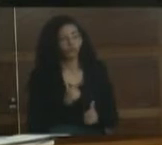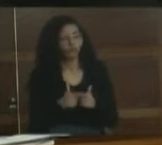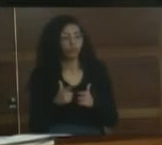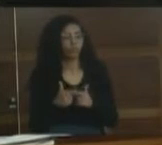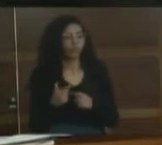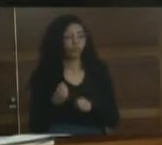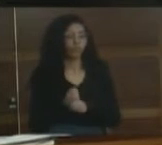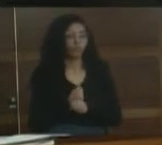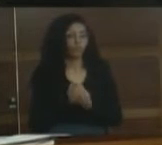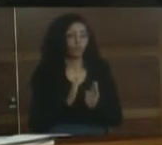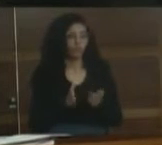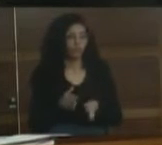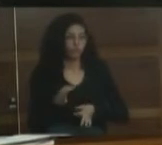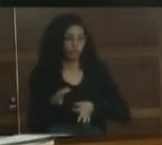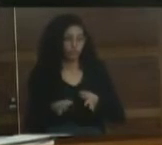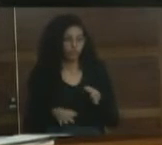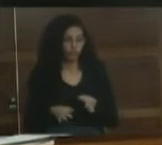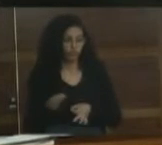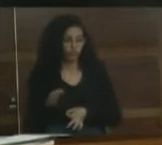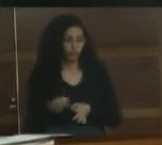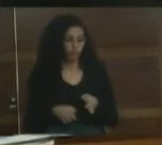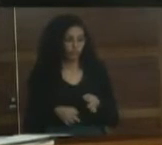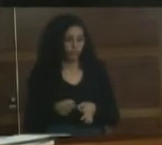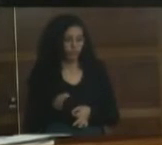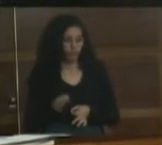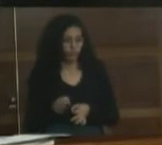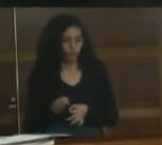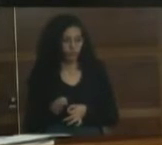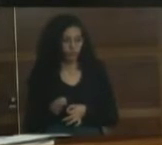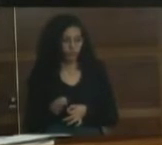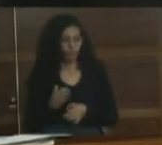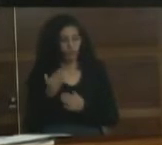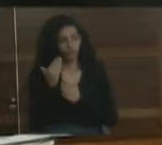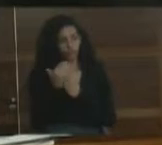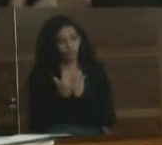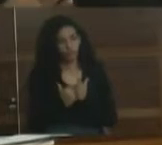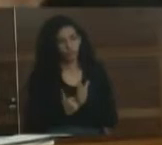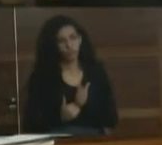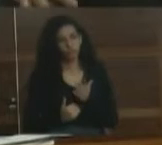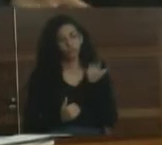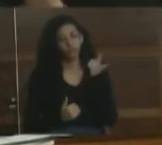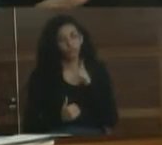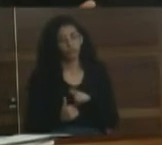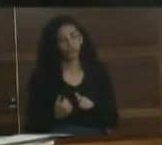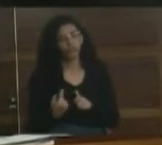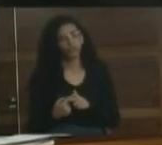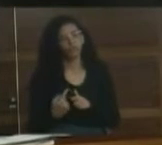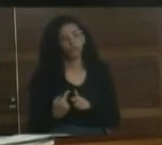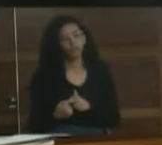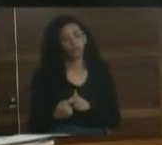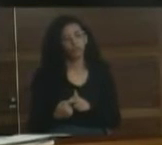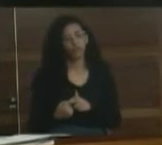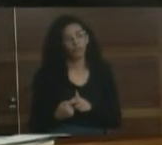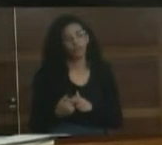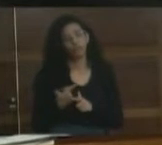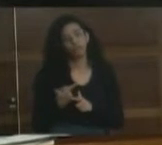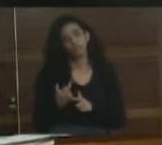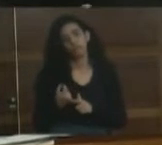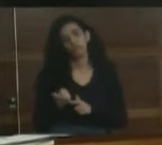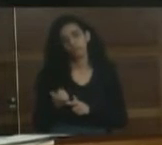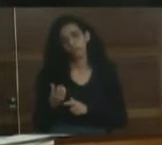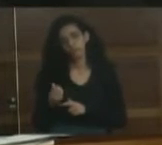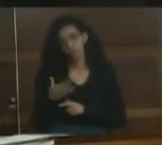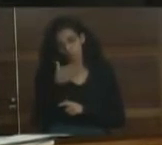esse ano está na justiça aonde nosso indice voltou a cair né porque ele foi esquecido do ano 2016